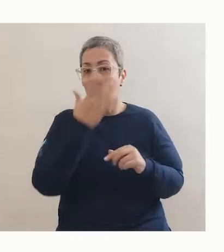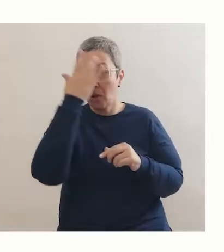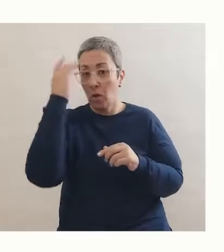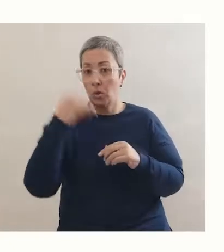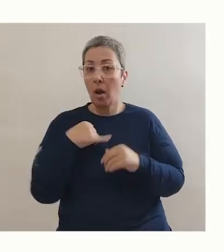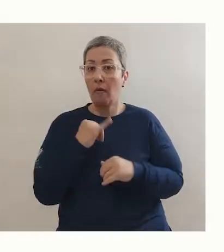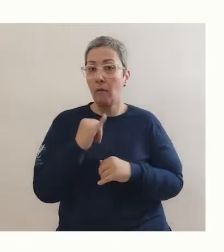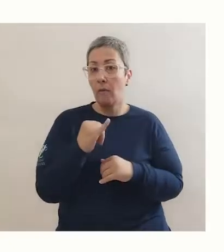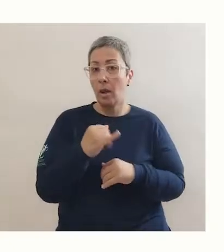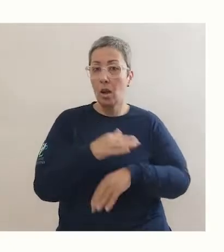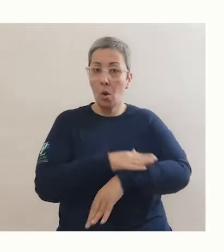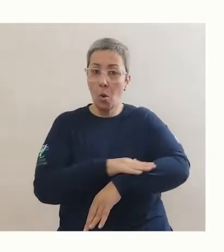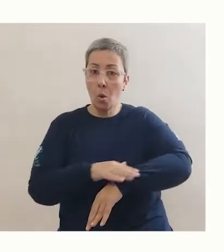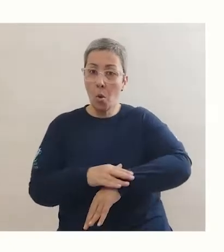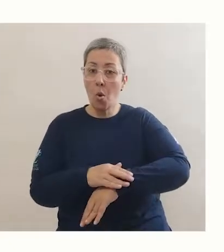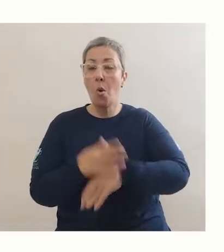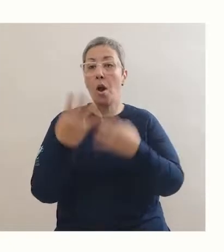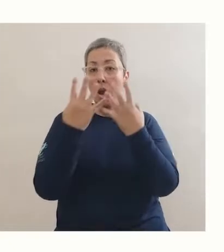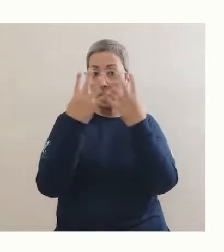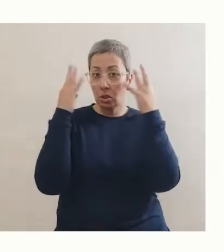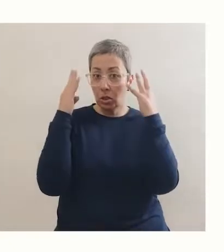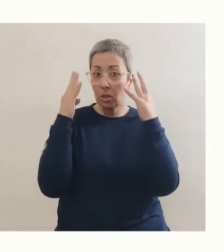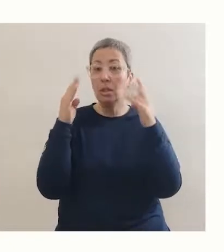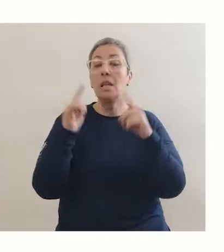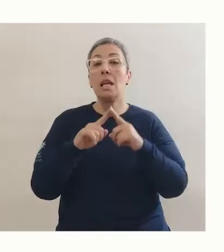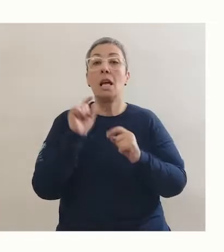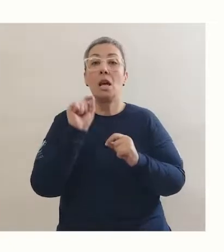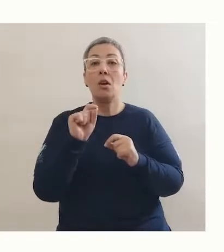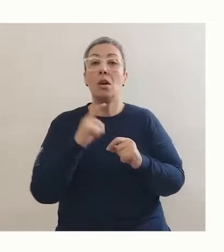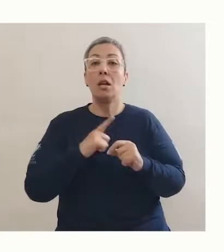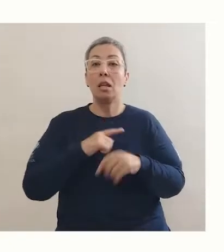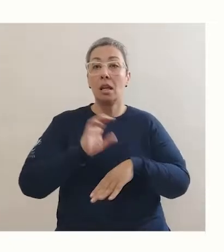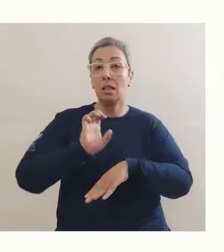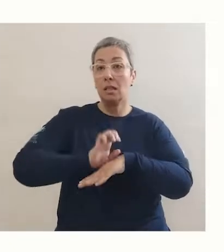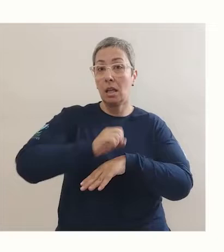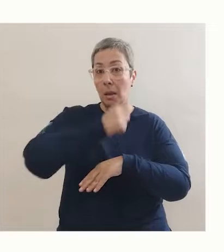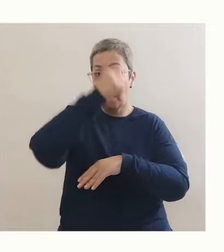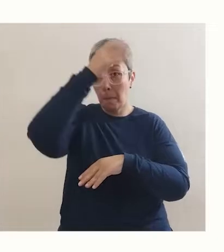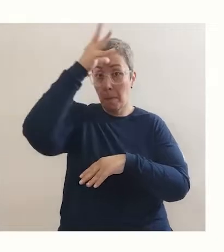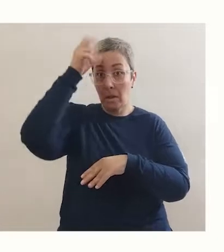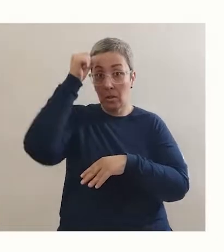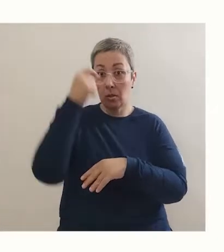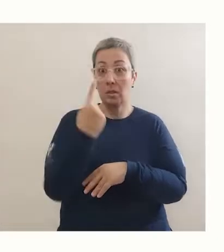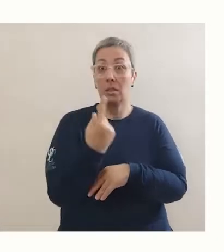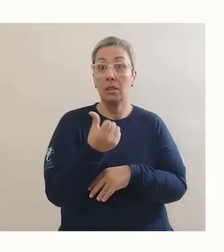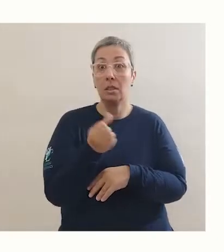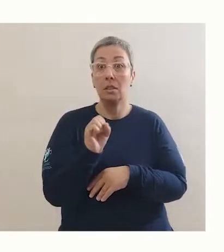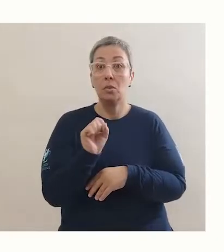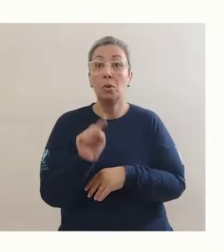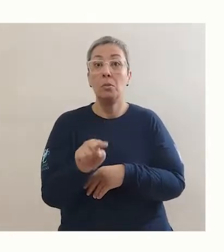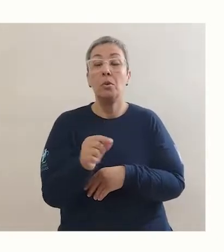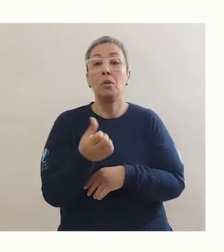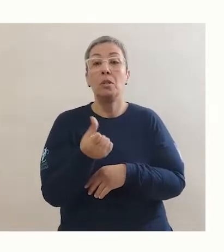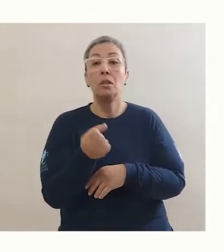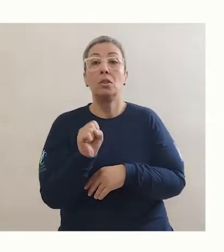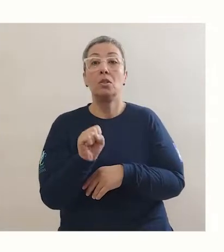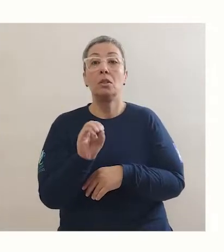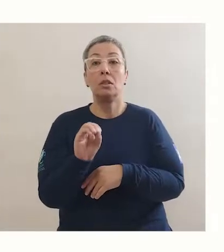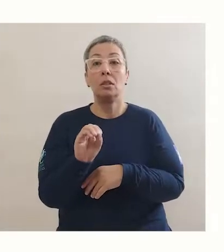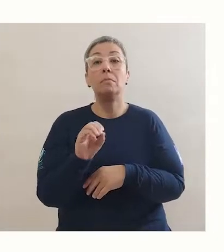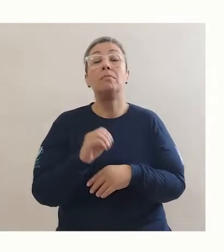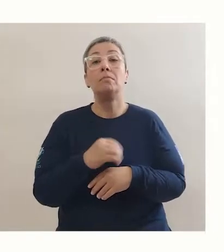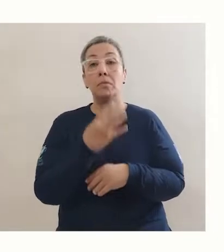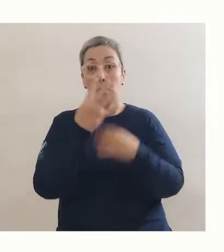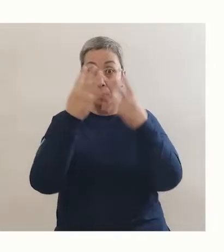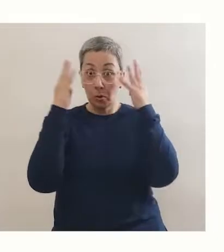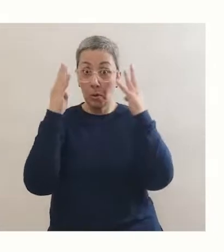Aí, municípios com maior quantidade de indígenas, Então eu tenho lá São Gabriel